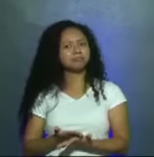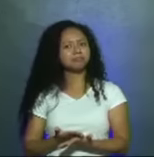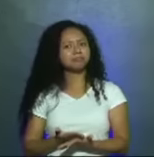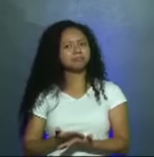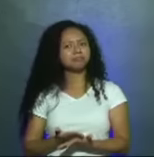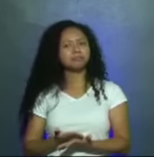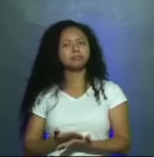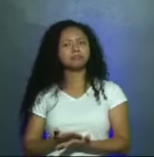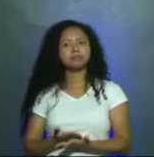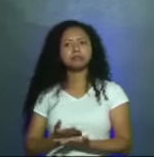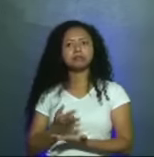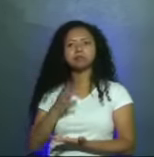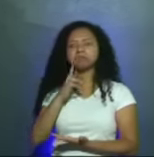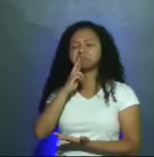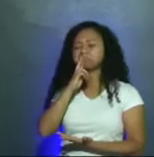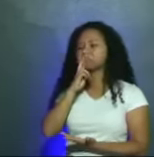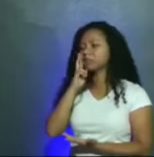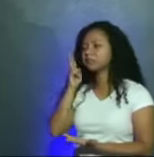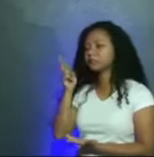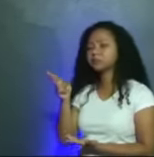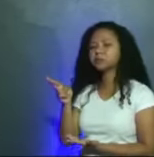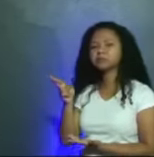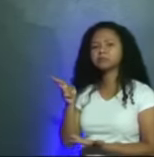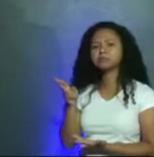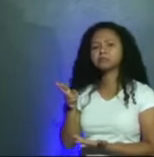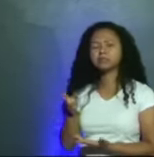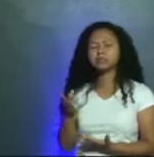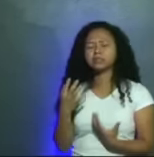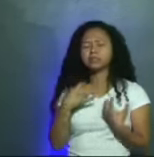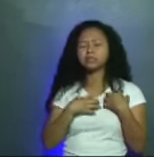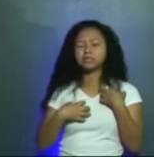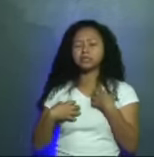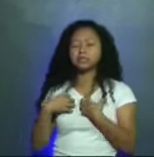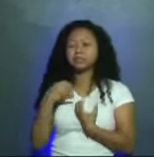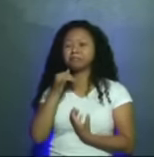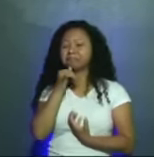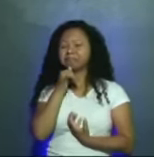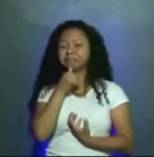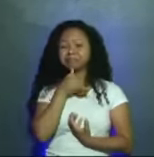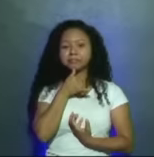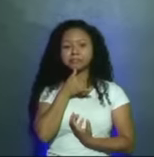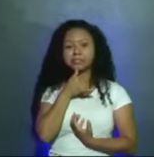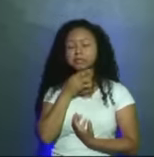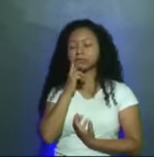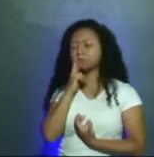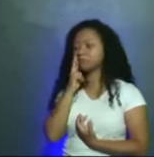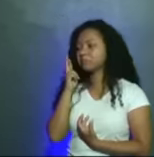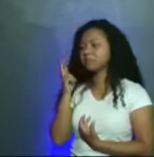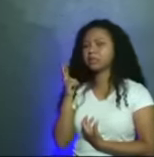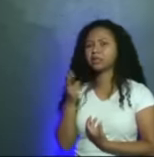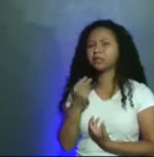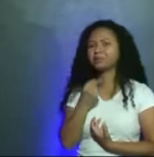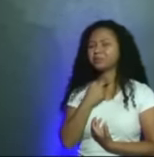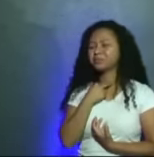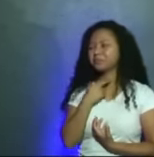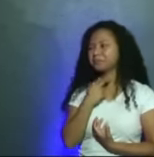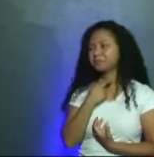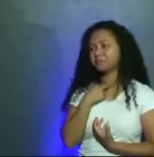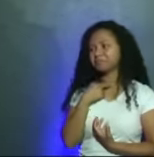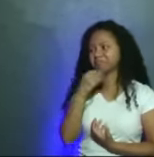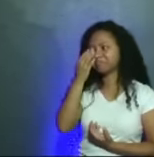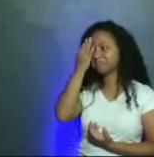A resposta dele me deixou muito triste. Ele falou assim: eu não posso crer